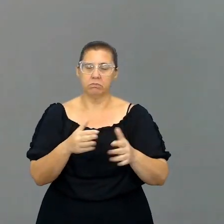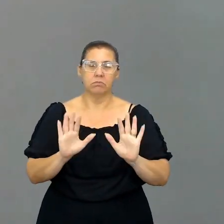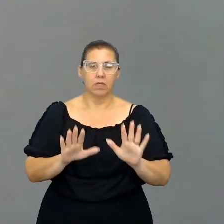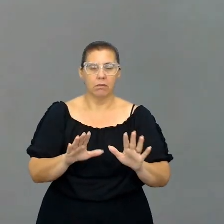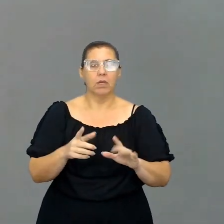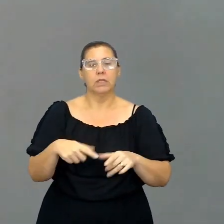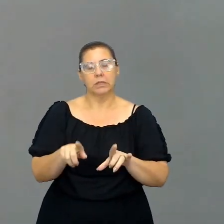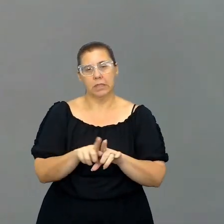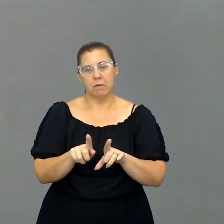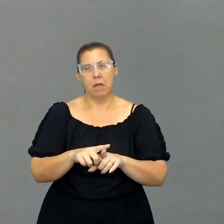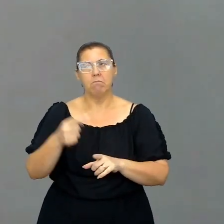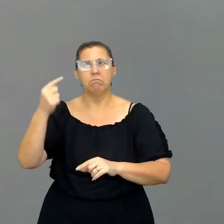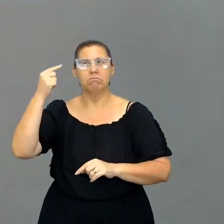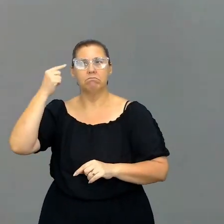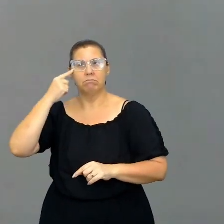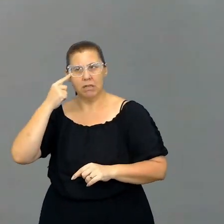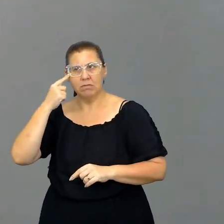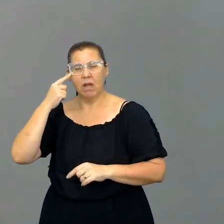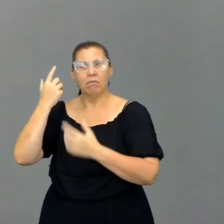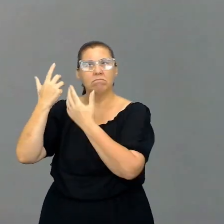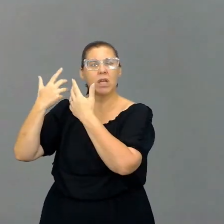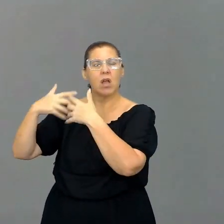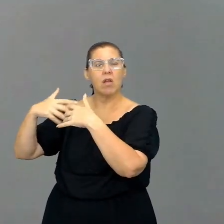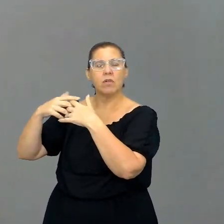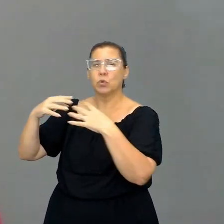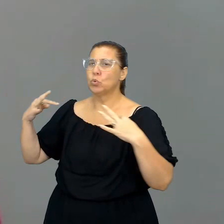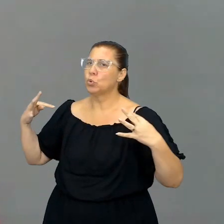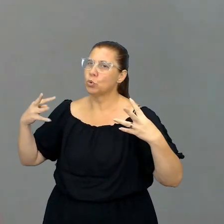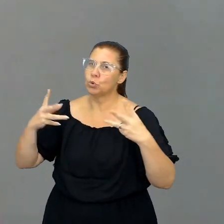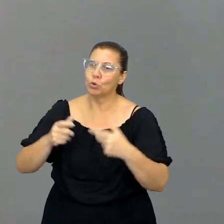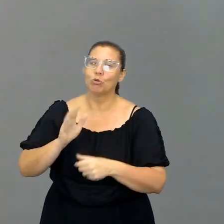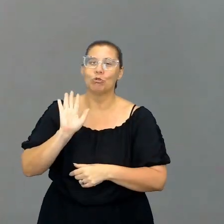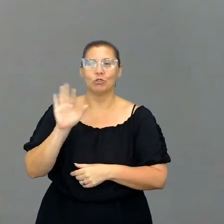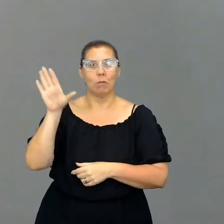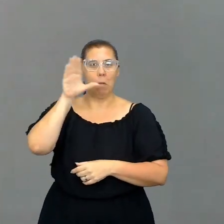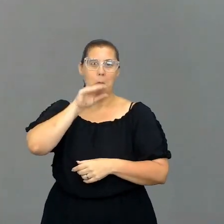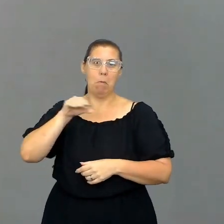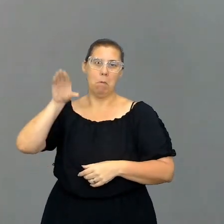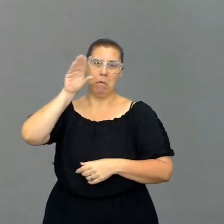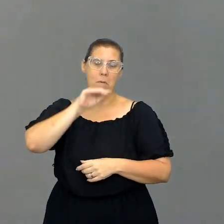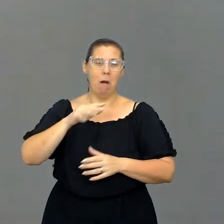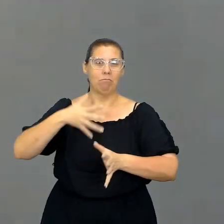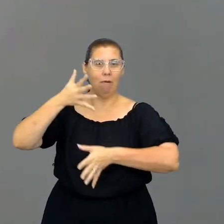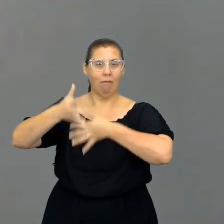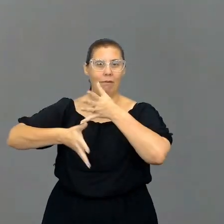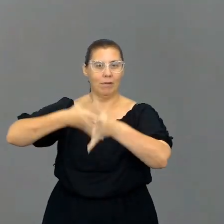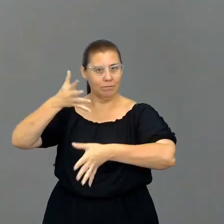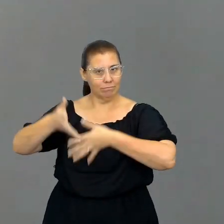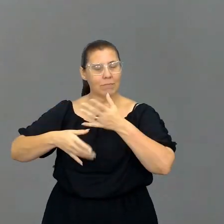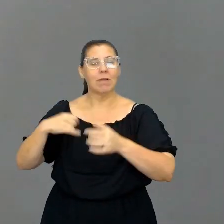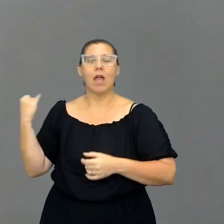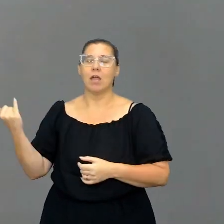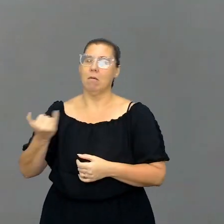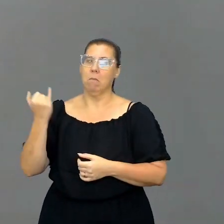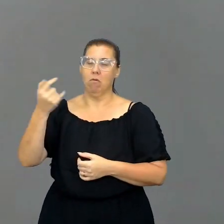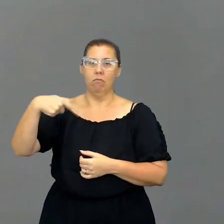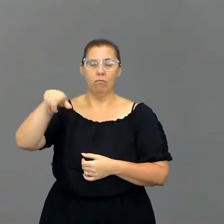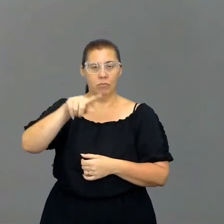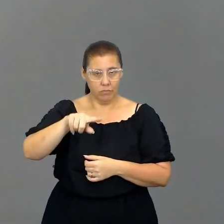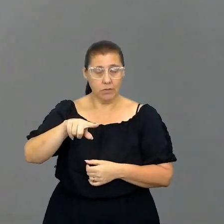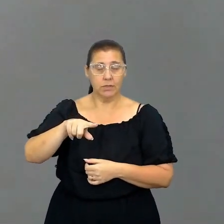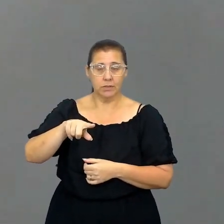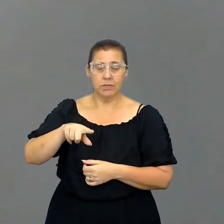aí também pensar e refletir acerca de tudo isso que nós estamos falando aqui. Por isso, é relevante, professores, que